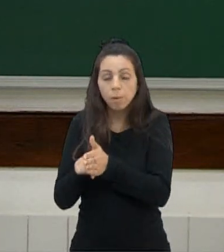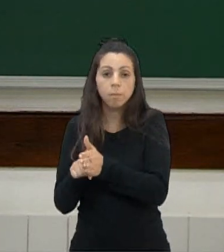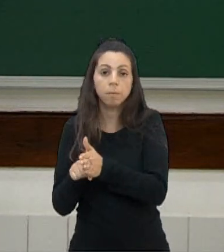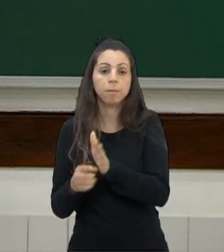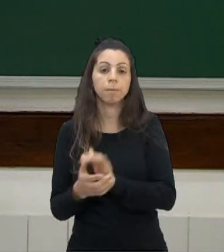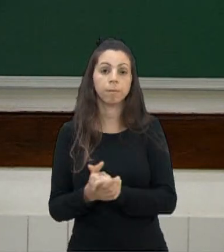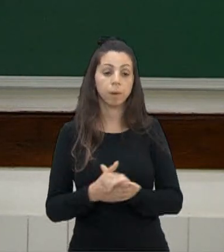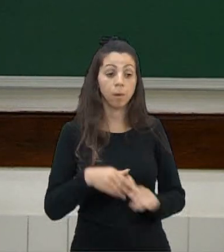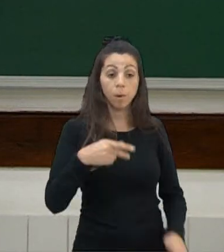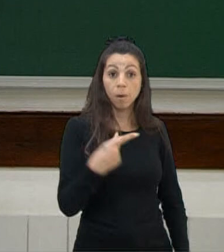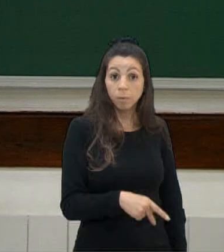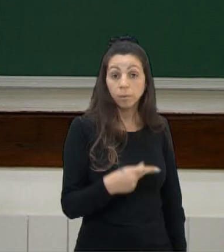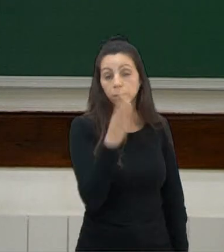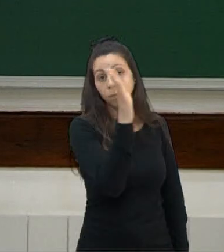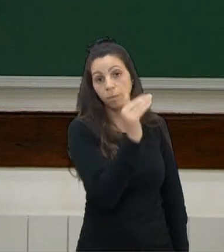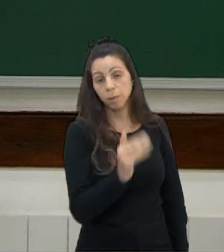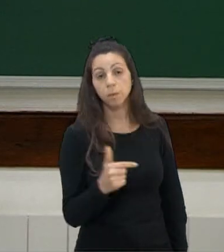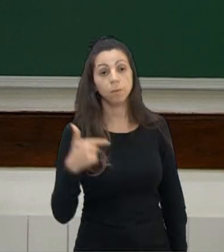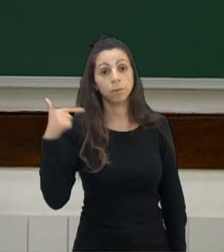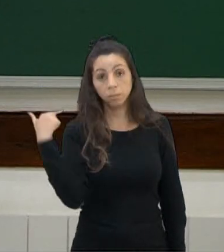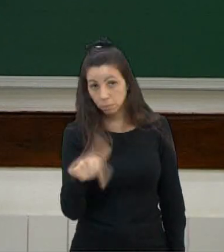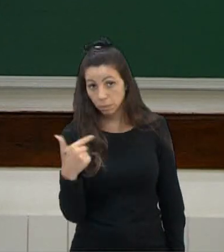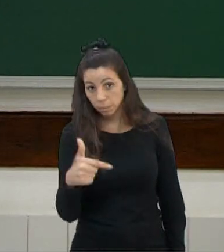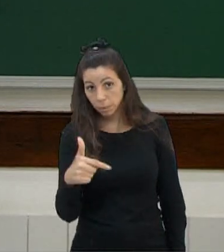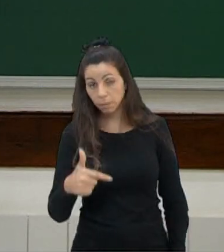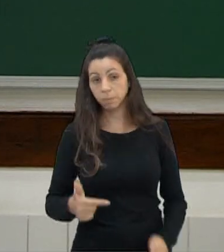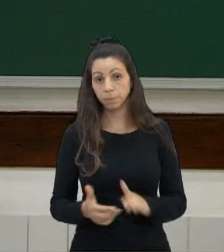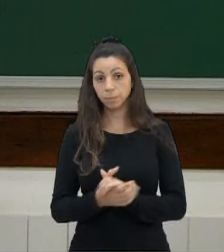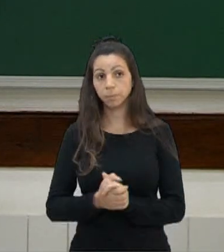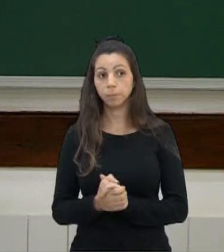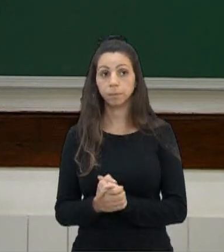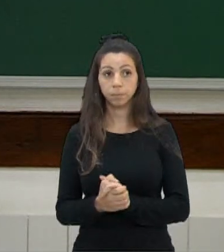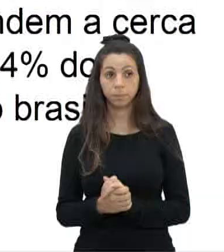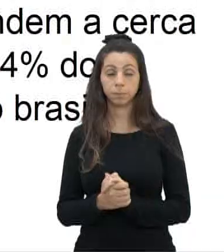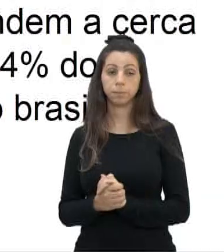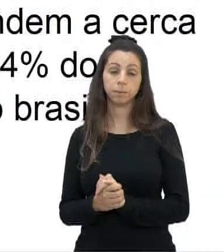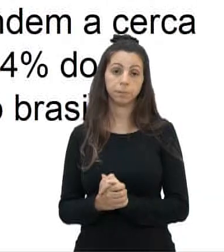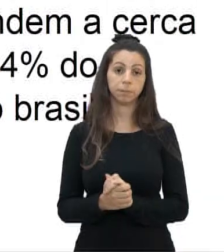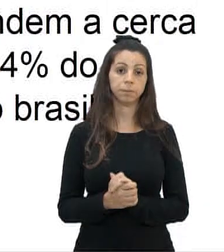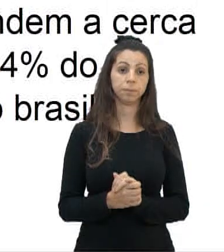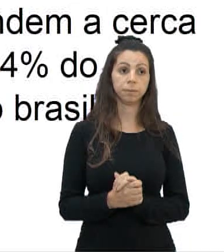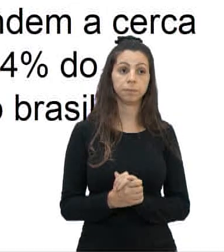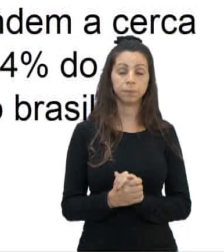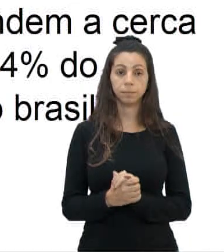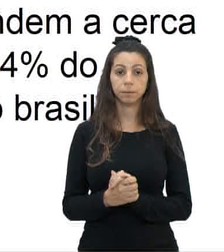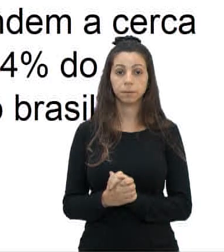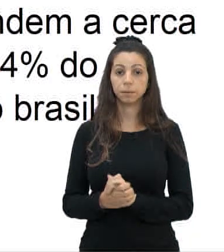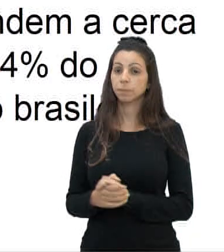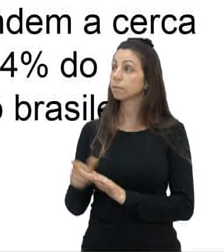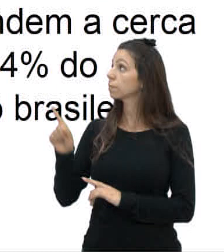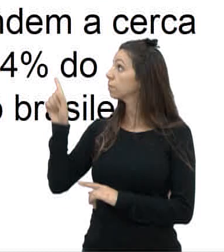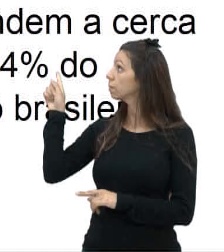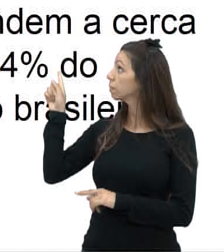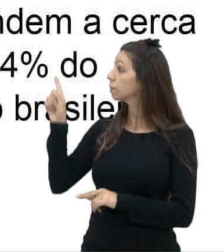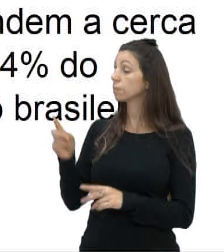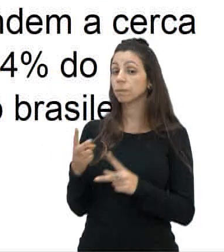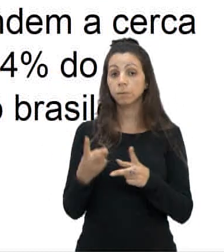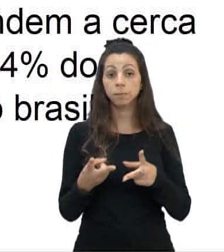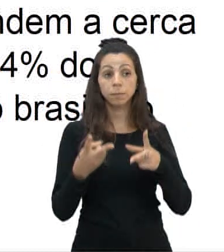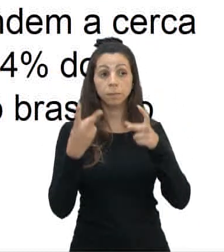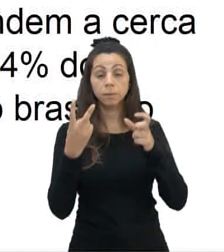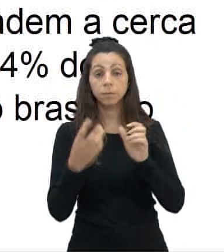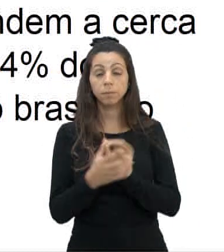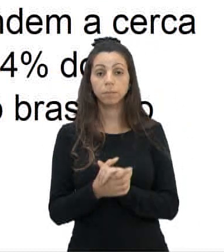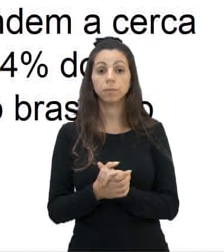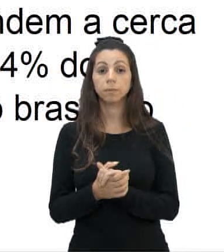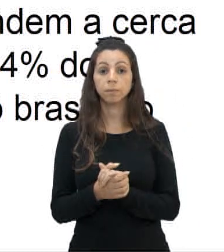no Brasil, nós não temos dobramentos modernos. Dá uma olhada aqui no mapa, onde você vai observar que as áreas que